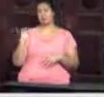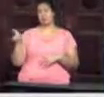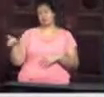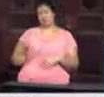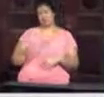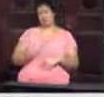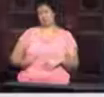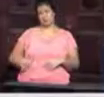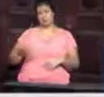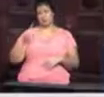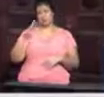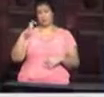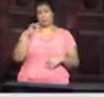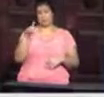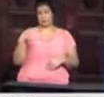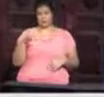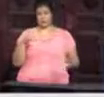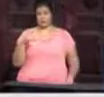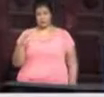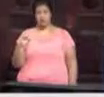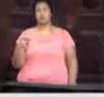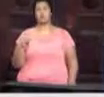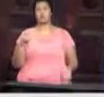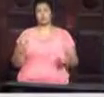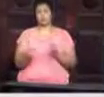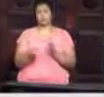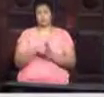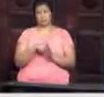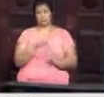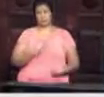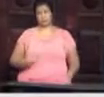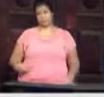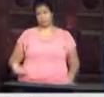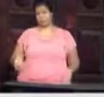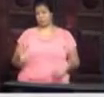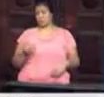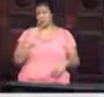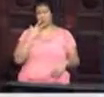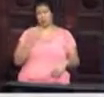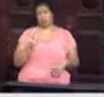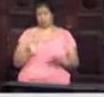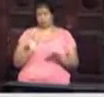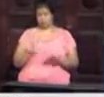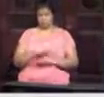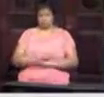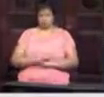frente do governo do Estado do Rio de Janeiro. Então, eram essas considerações que gostaria de fazer. Muito obrigado, senhora presidente.